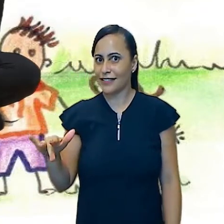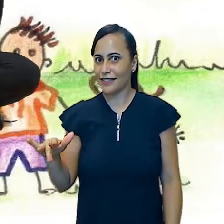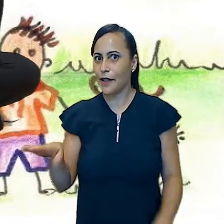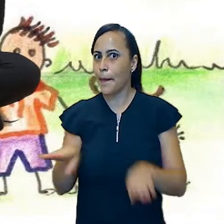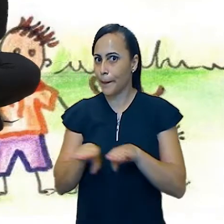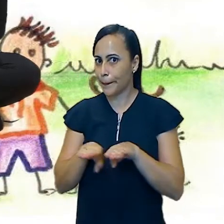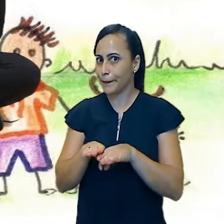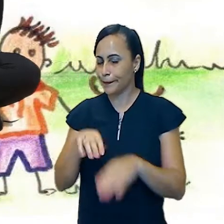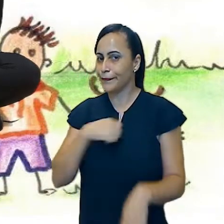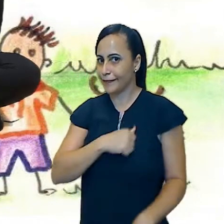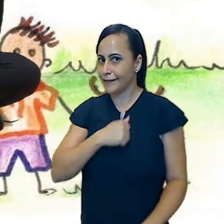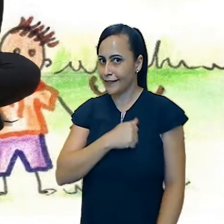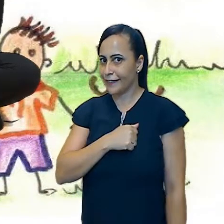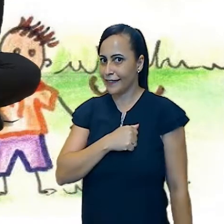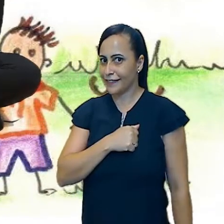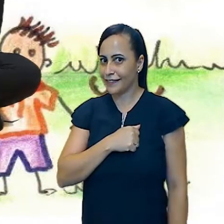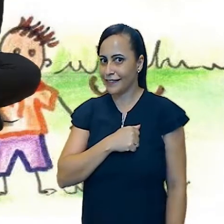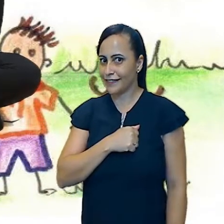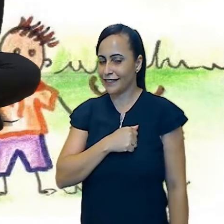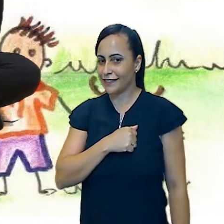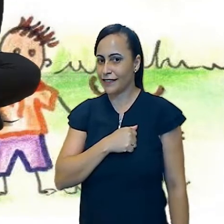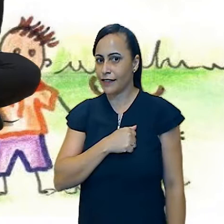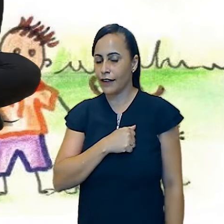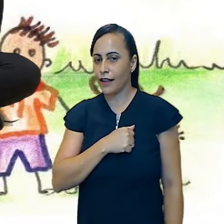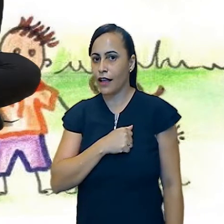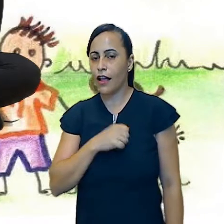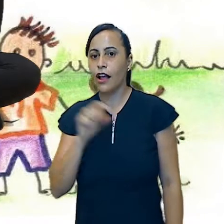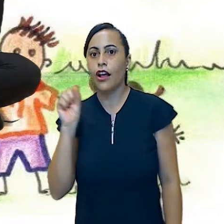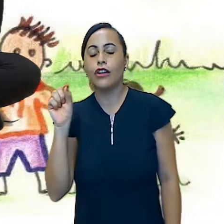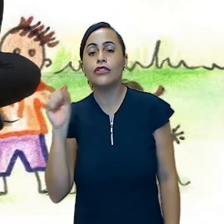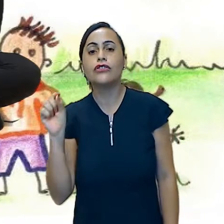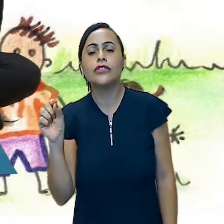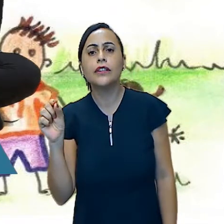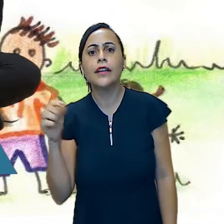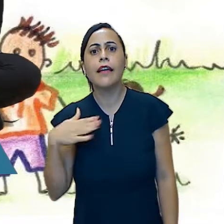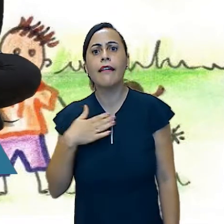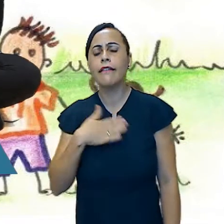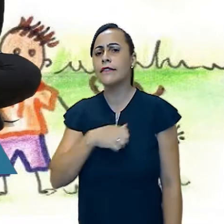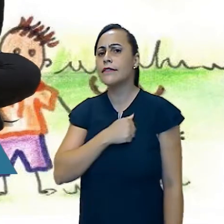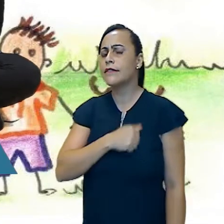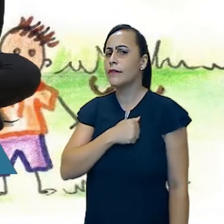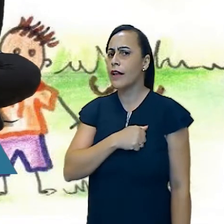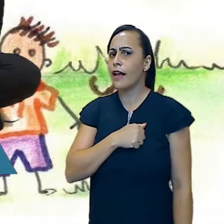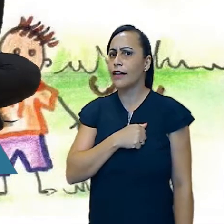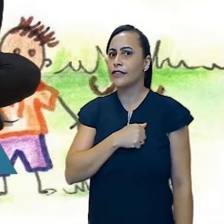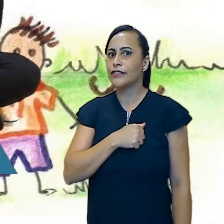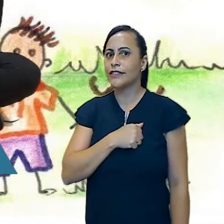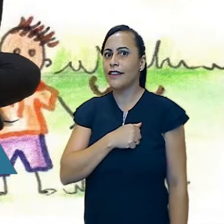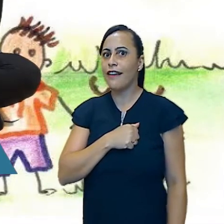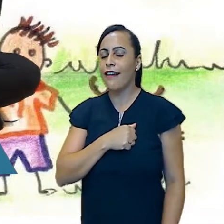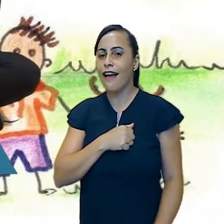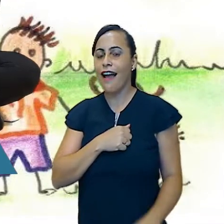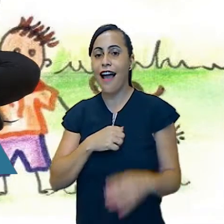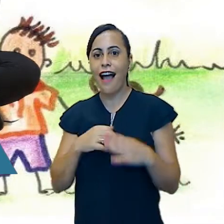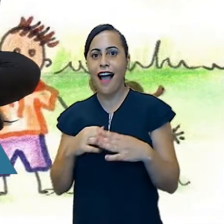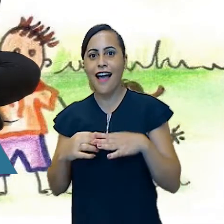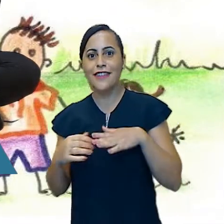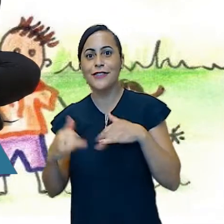com saudade também? É? De que vocês estão com saudade? Do